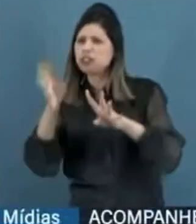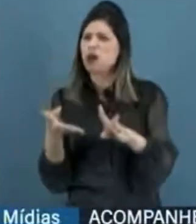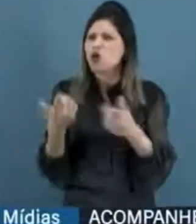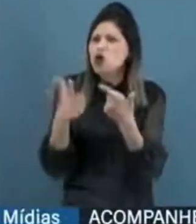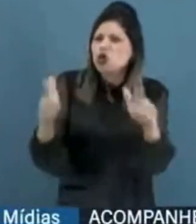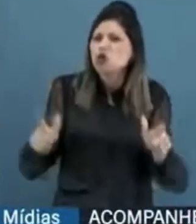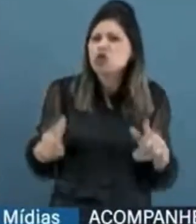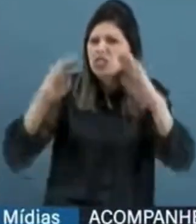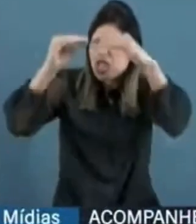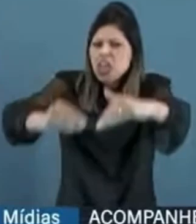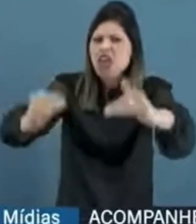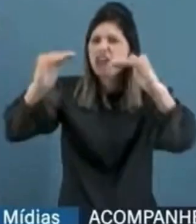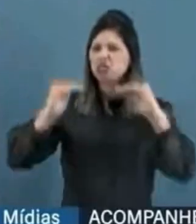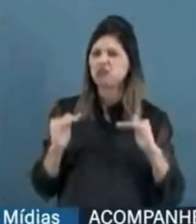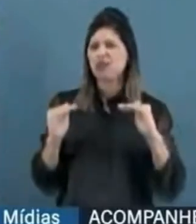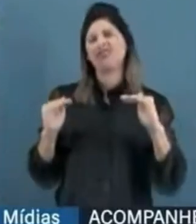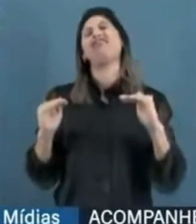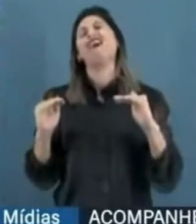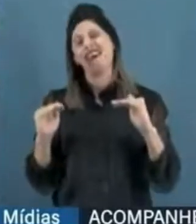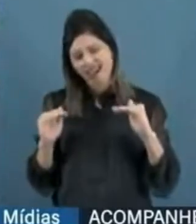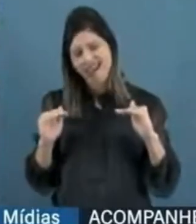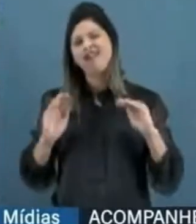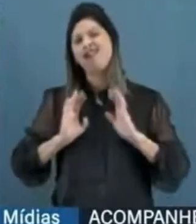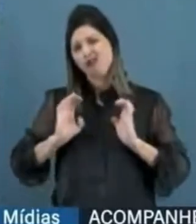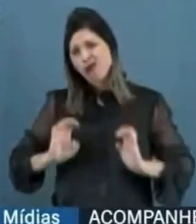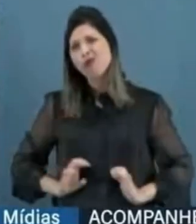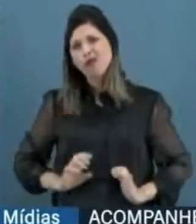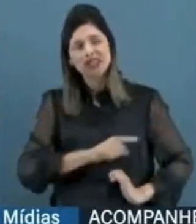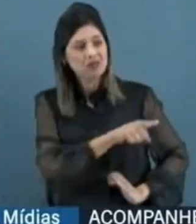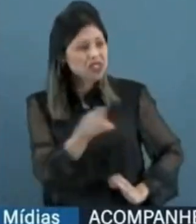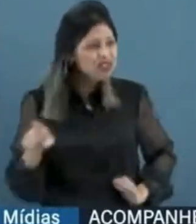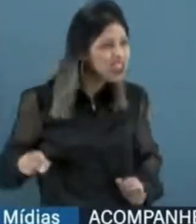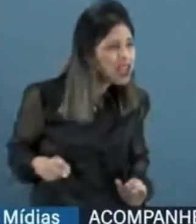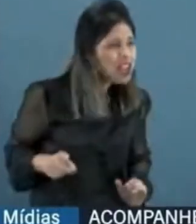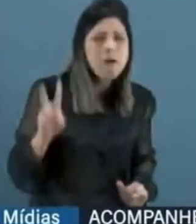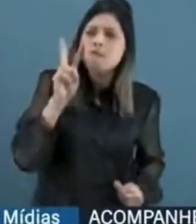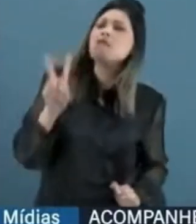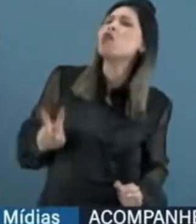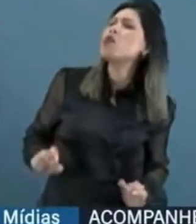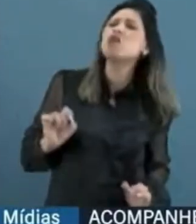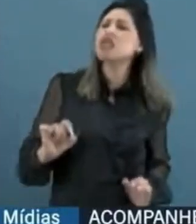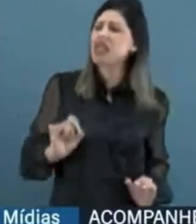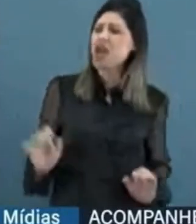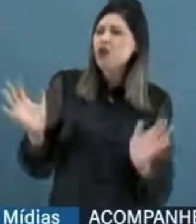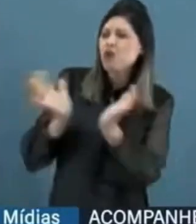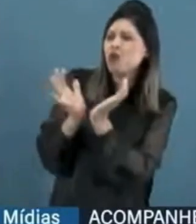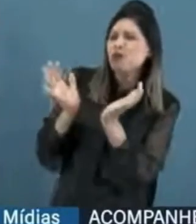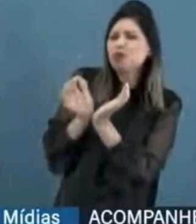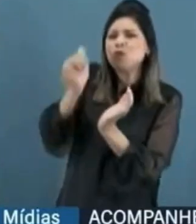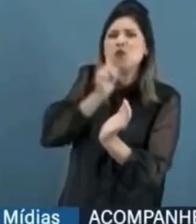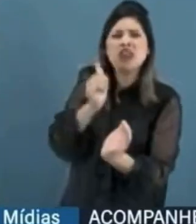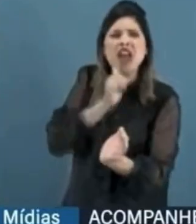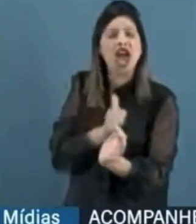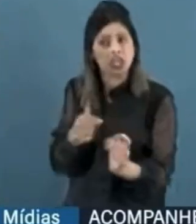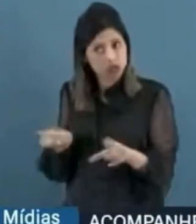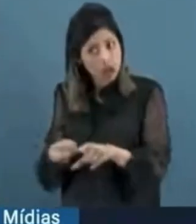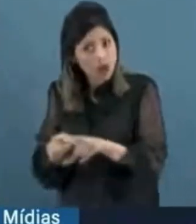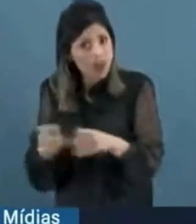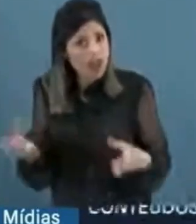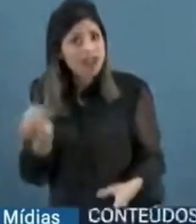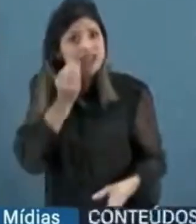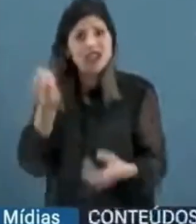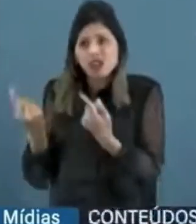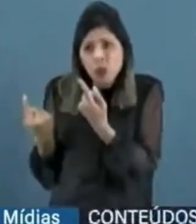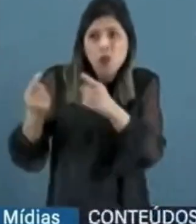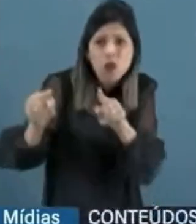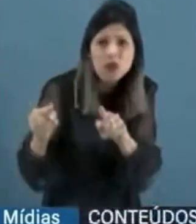desrespeitadas. Esse é o comportamento, essa é a conduta. E a gente vê seguidoras mulheres dessa turma que agridem também nas redes sociais no